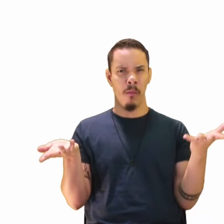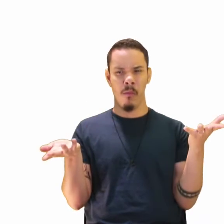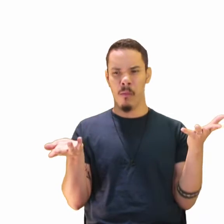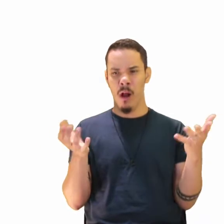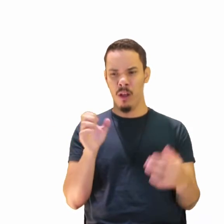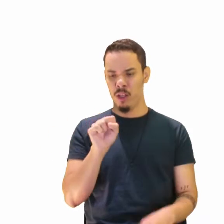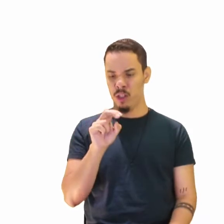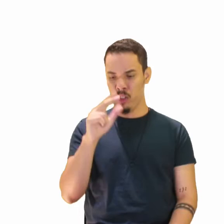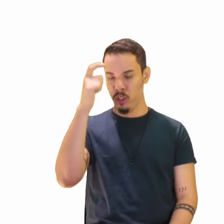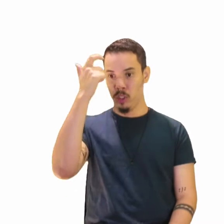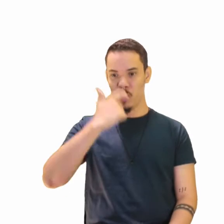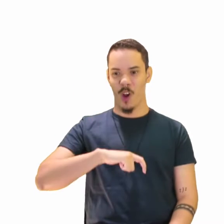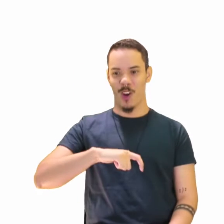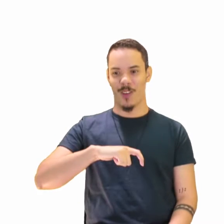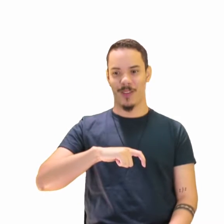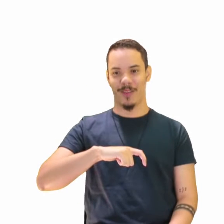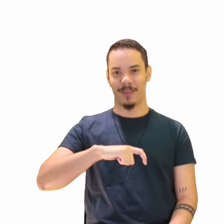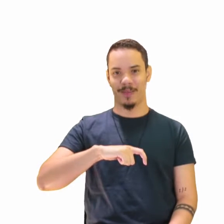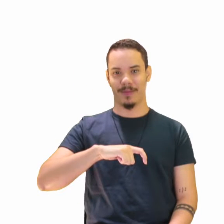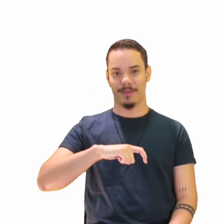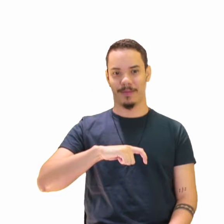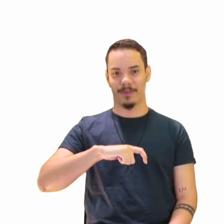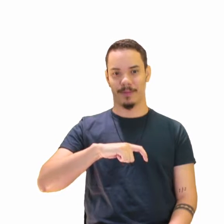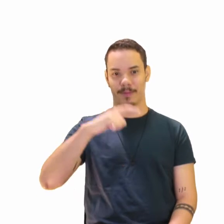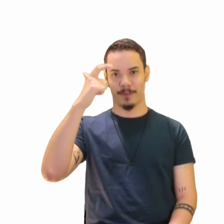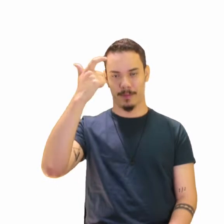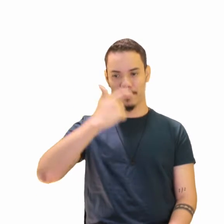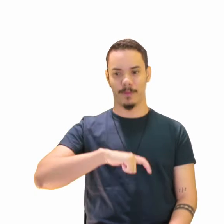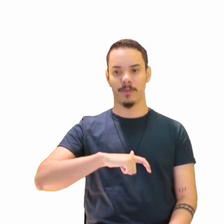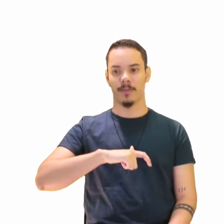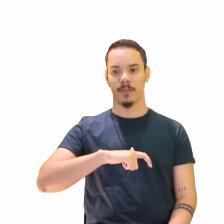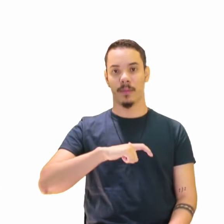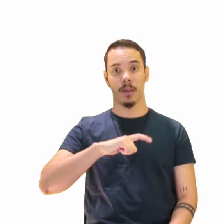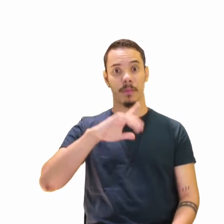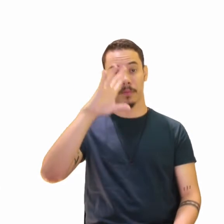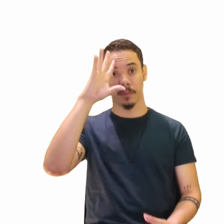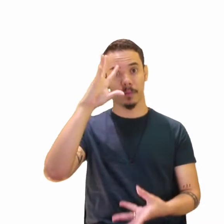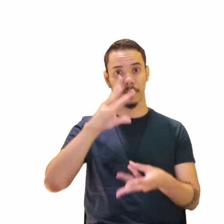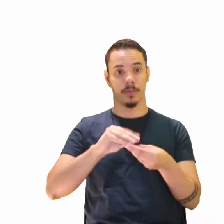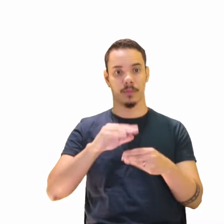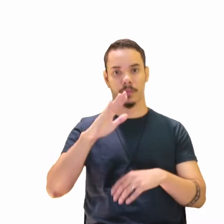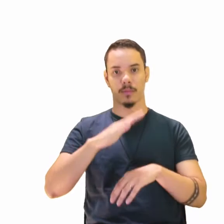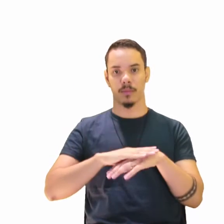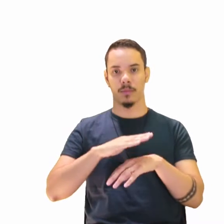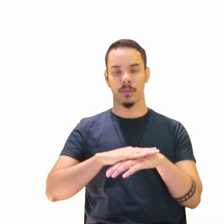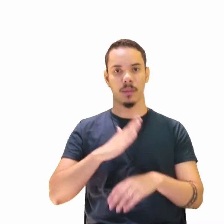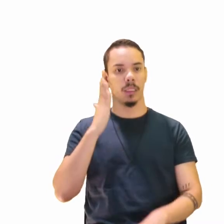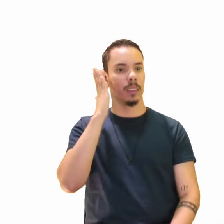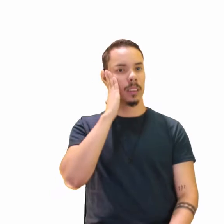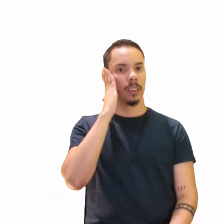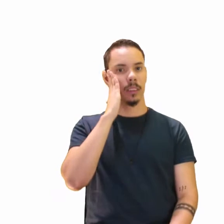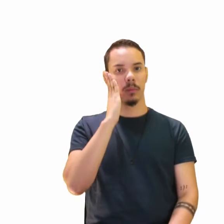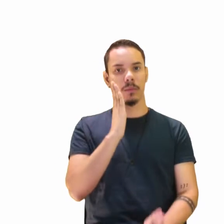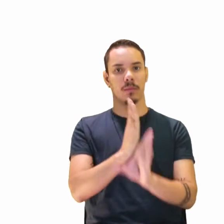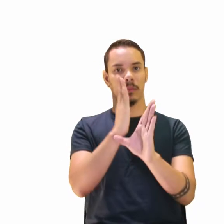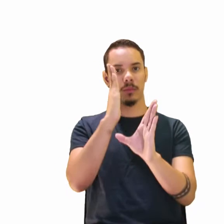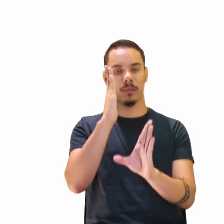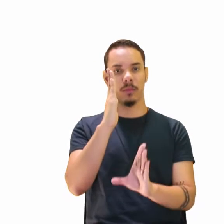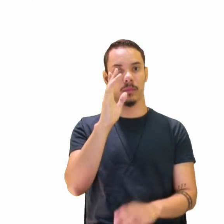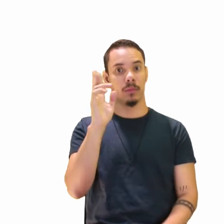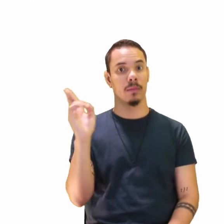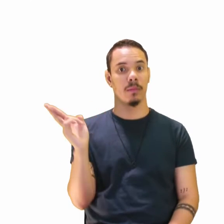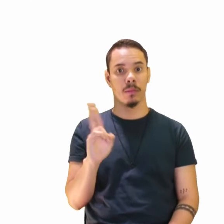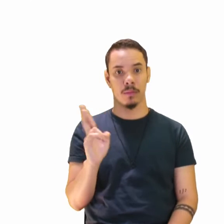é a pessoa? Quando você fala sou, automaticamente você identifica a